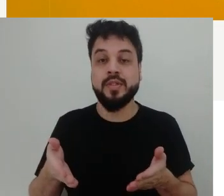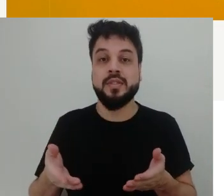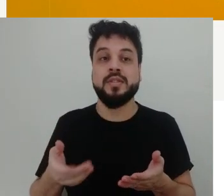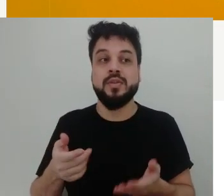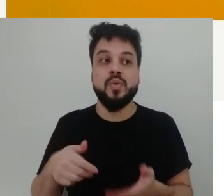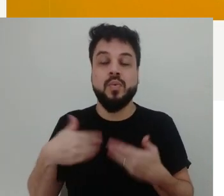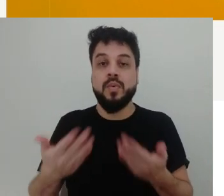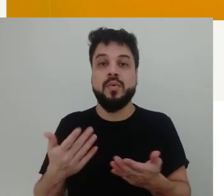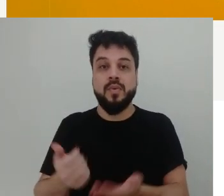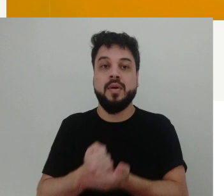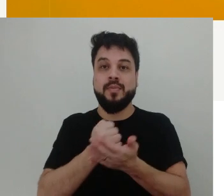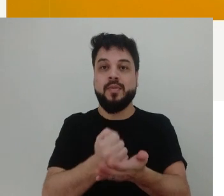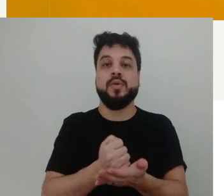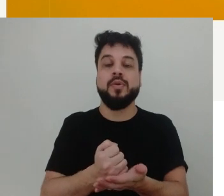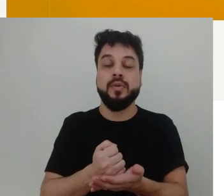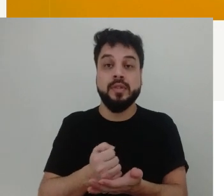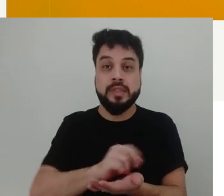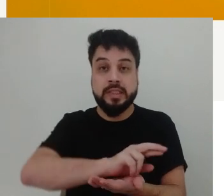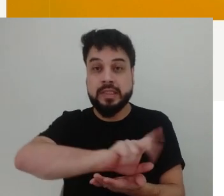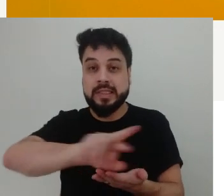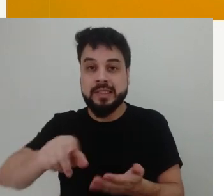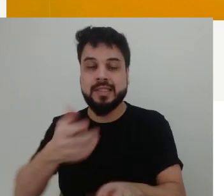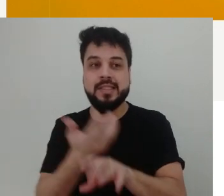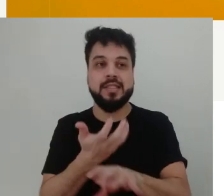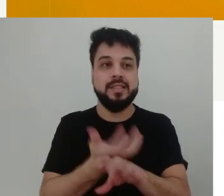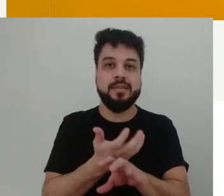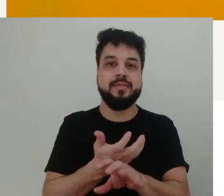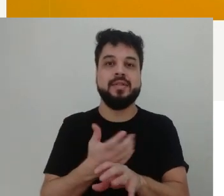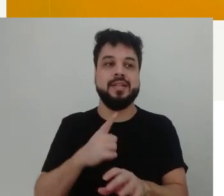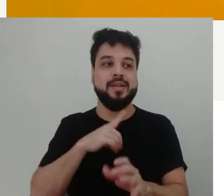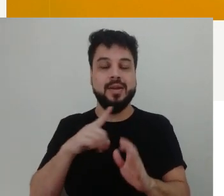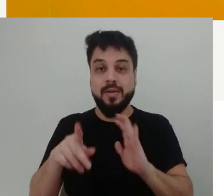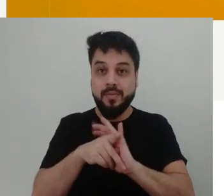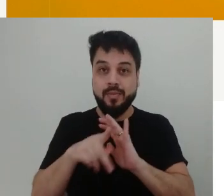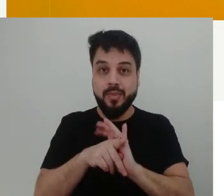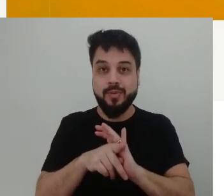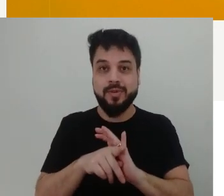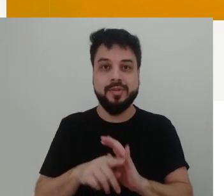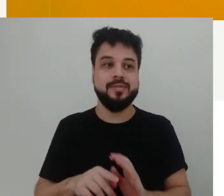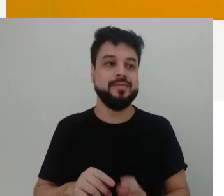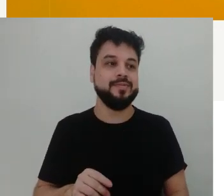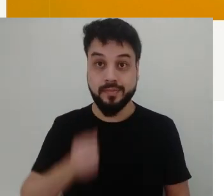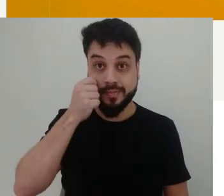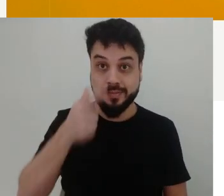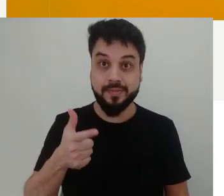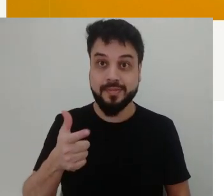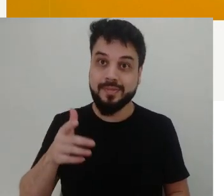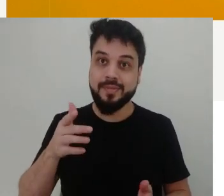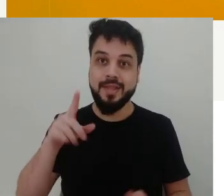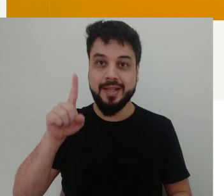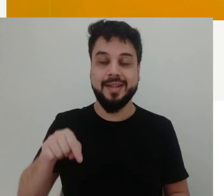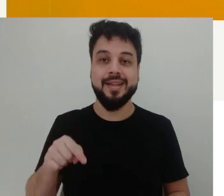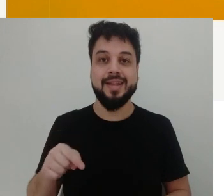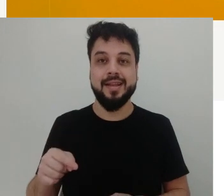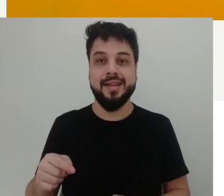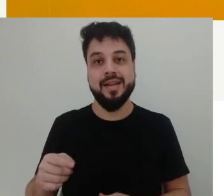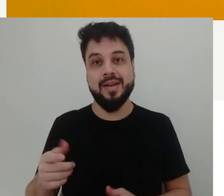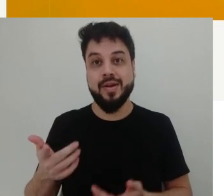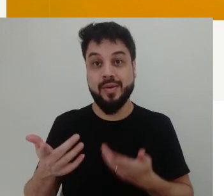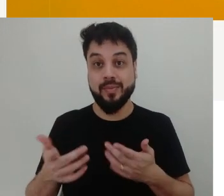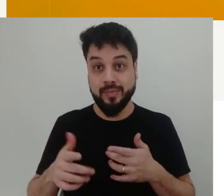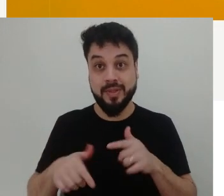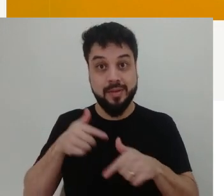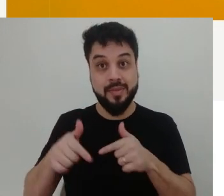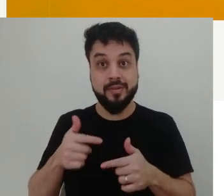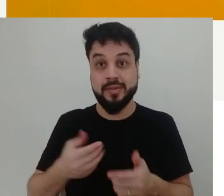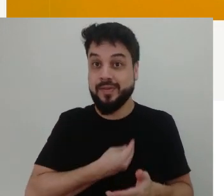Mas eu decidi na Unila que eu ia estudar a fronteira, que eu ia estudar o que acontece neste território.